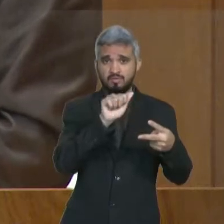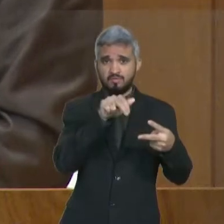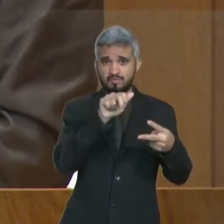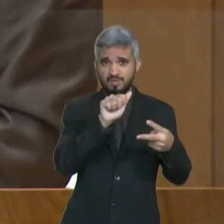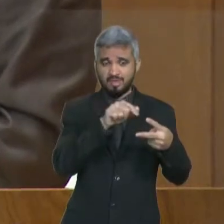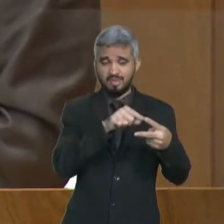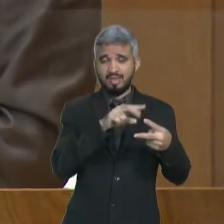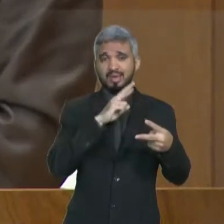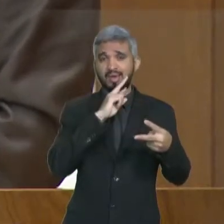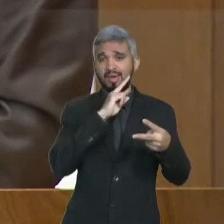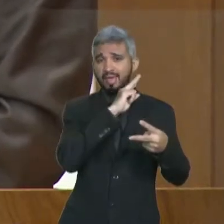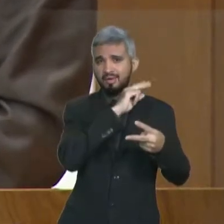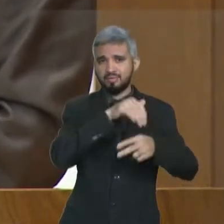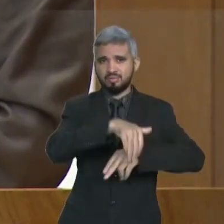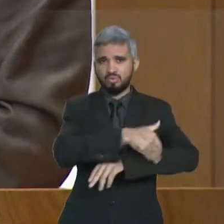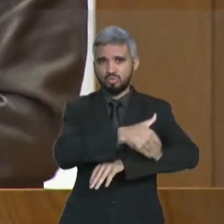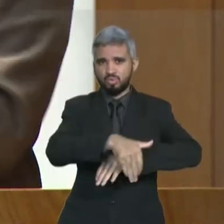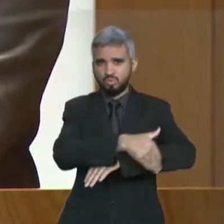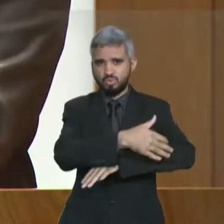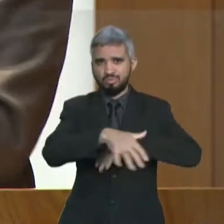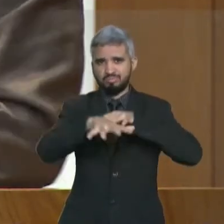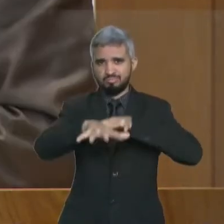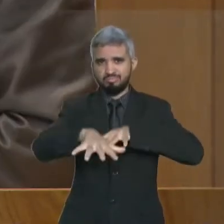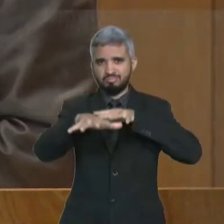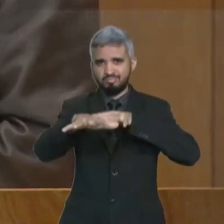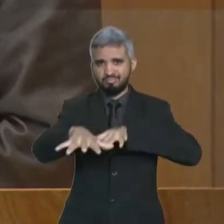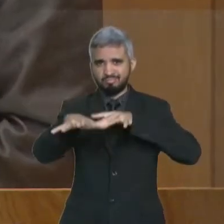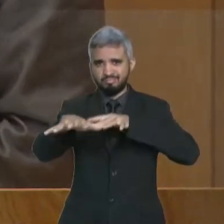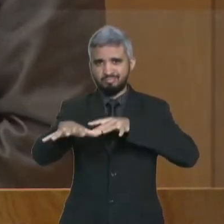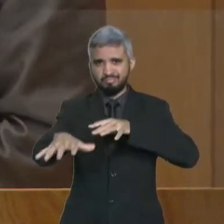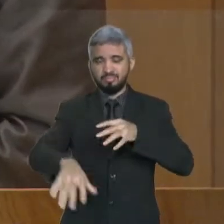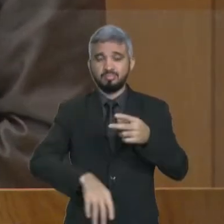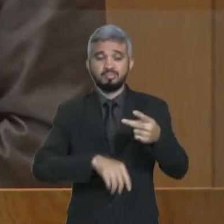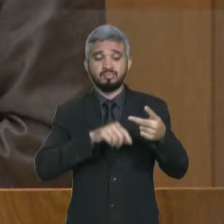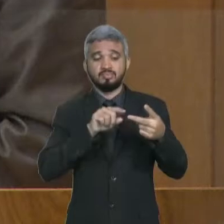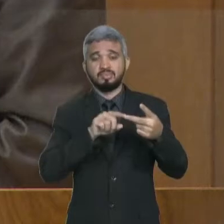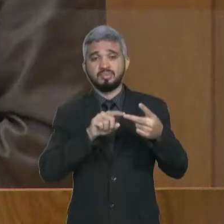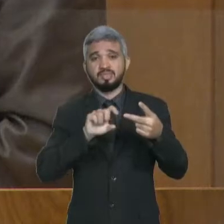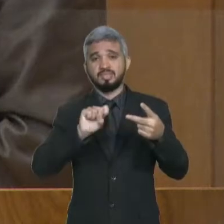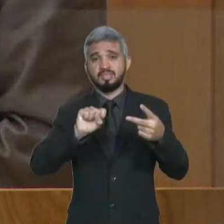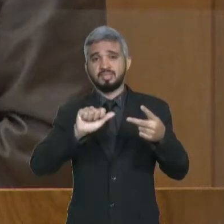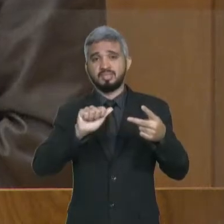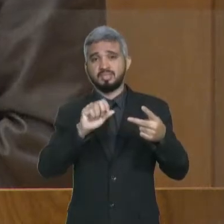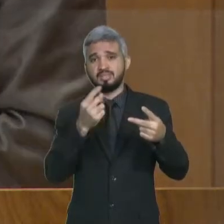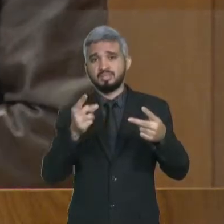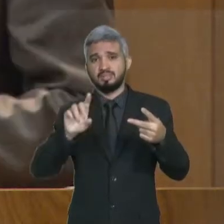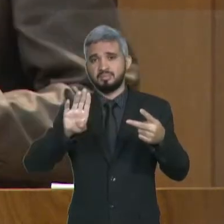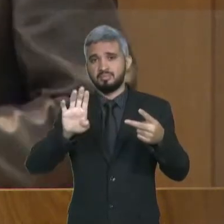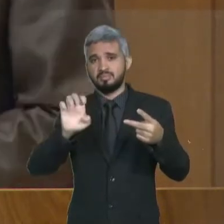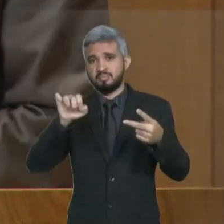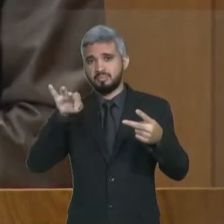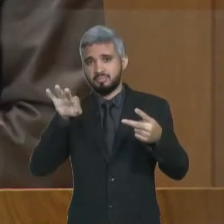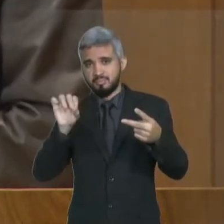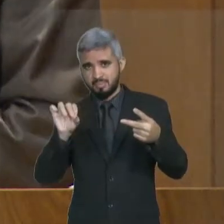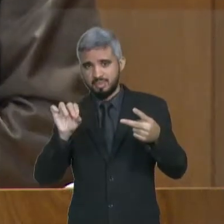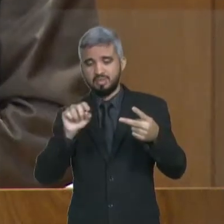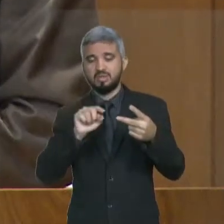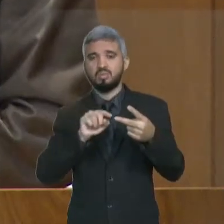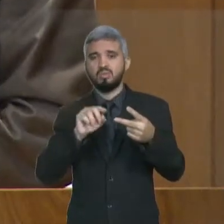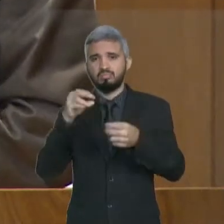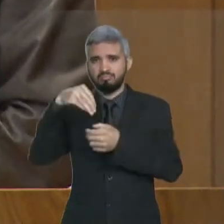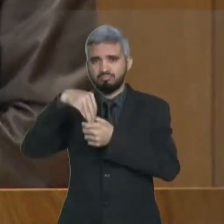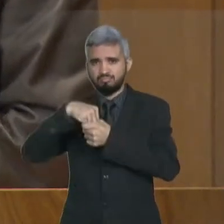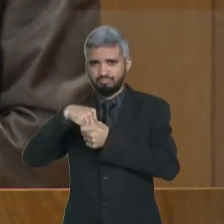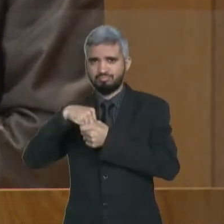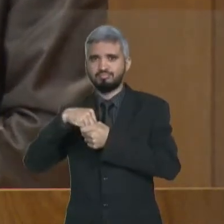diretórios da região da Baixada numa parte dela o eterno que